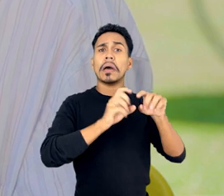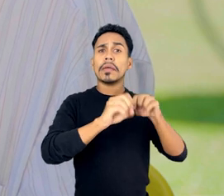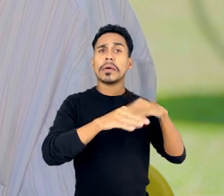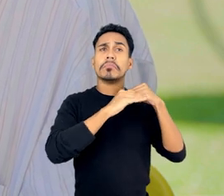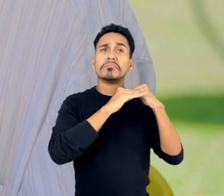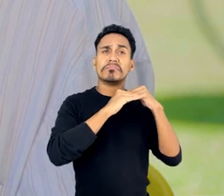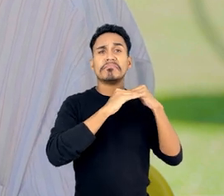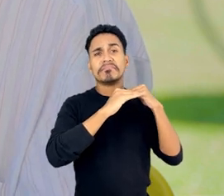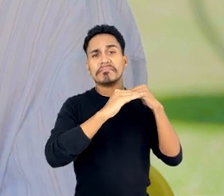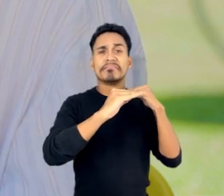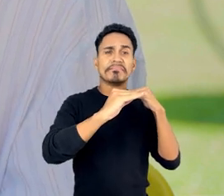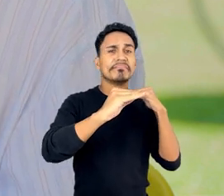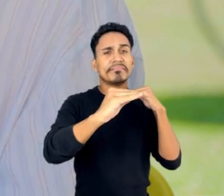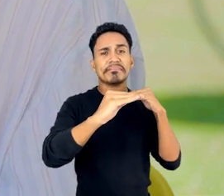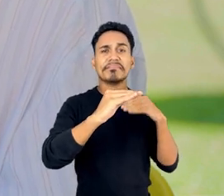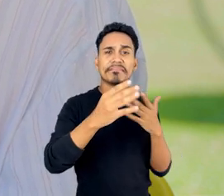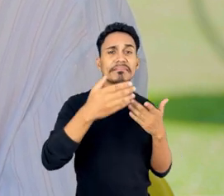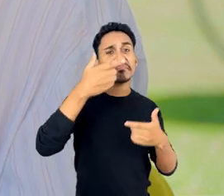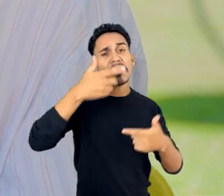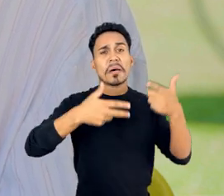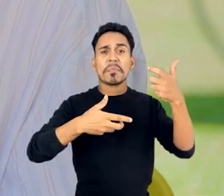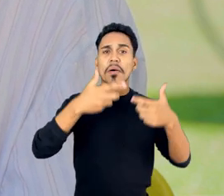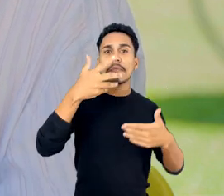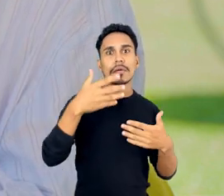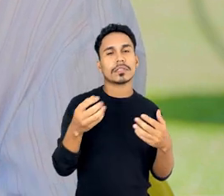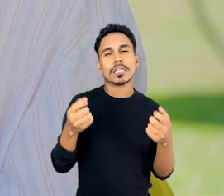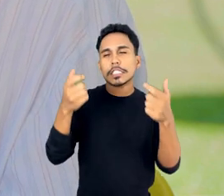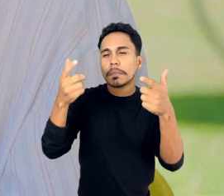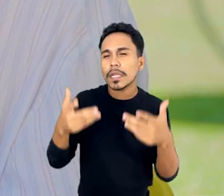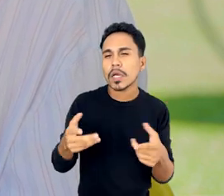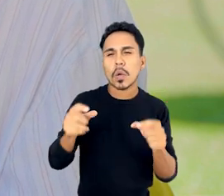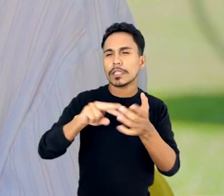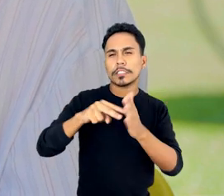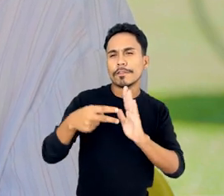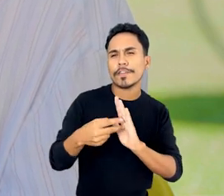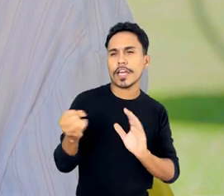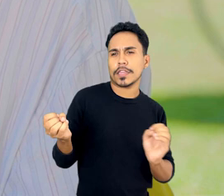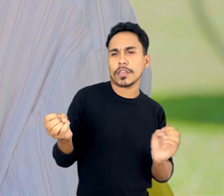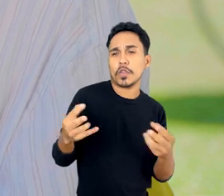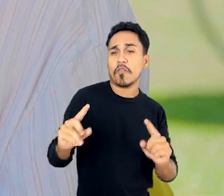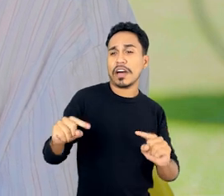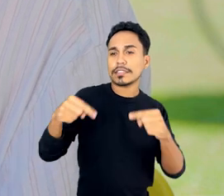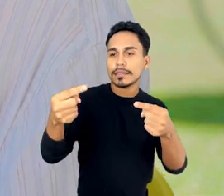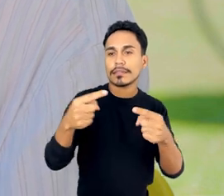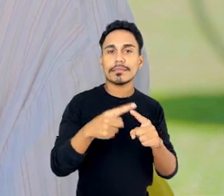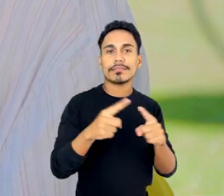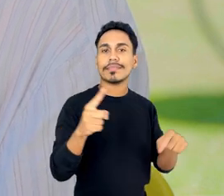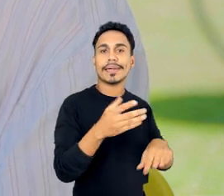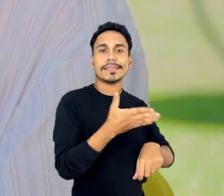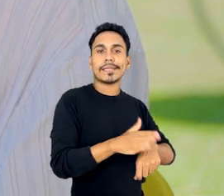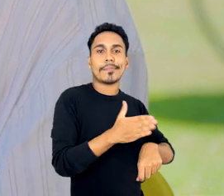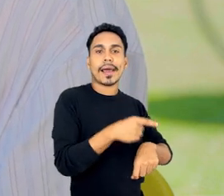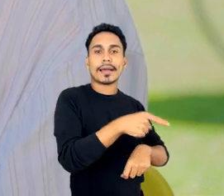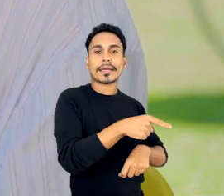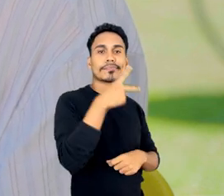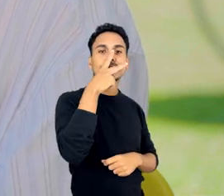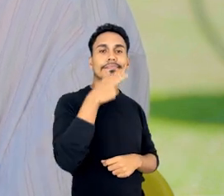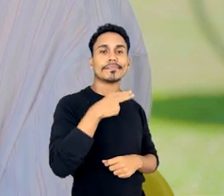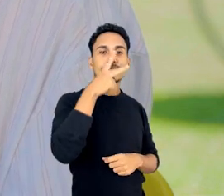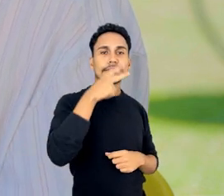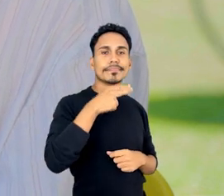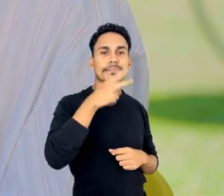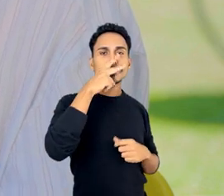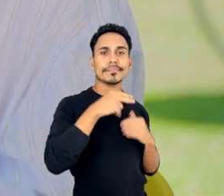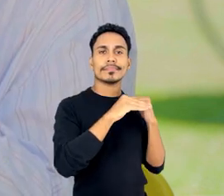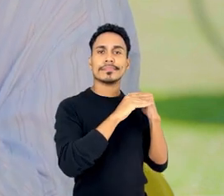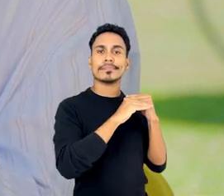ficar só conceitos eu falo de que que é inovação posso definir inovação mas na prática ela não vai acontecer